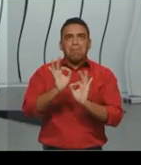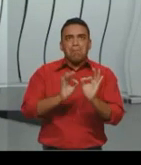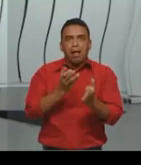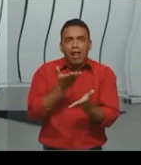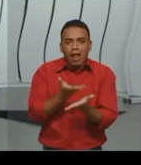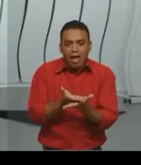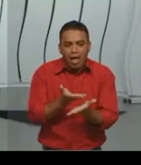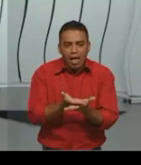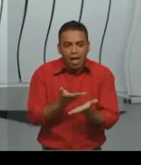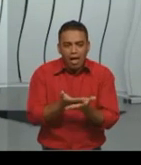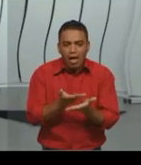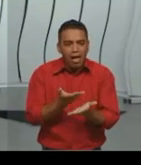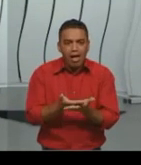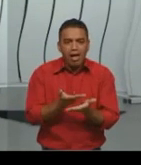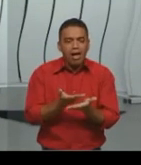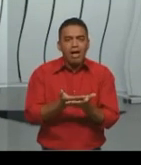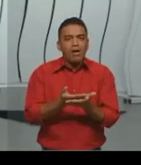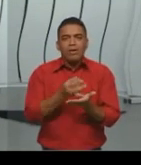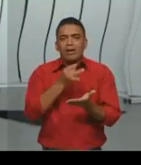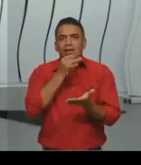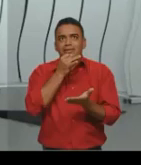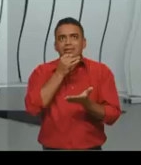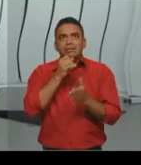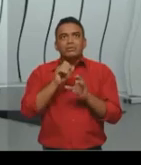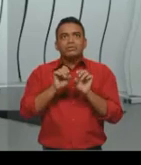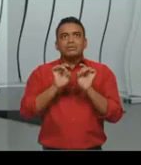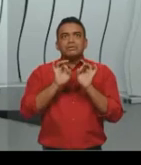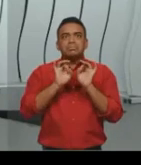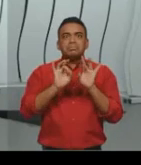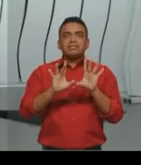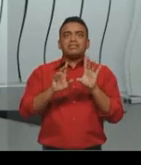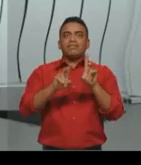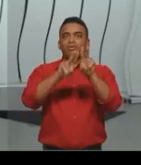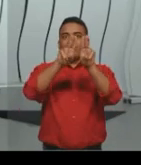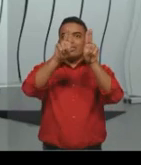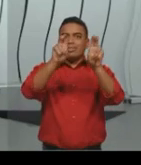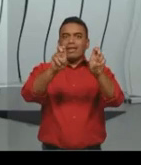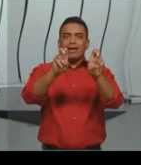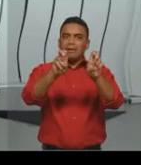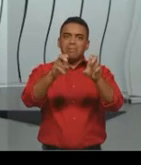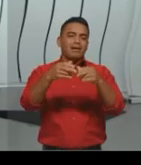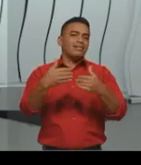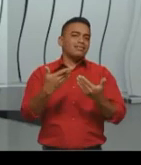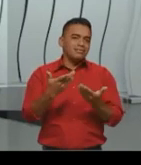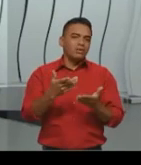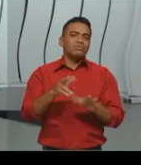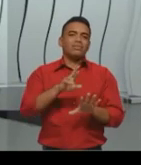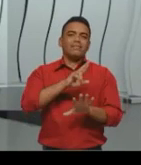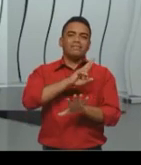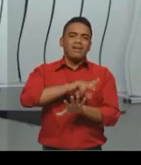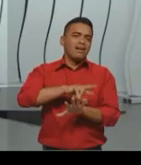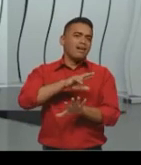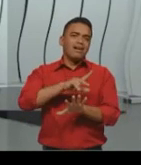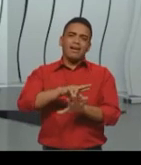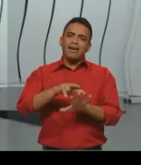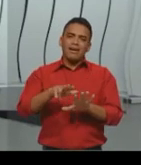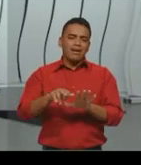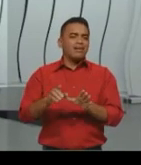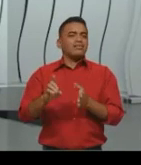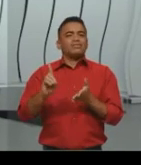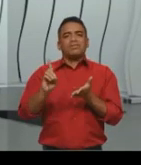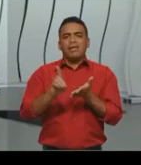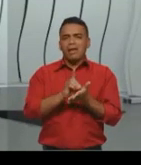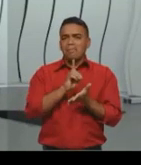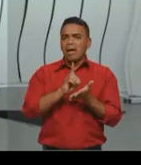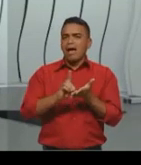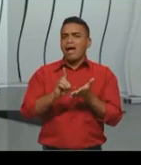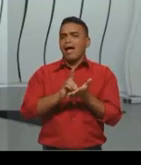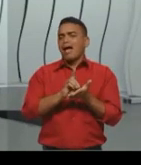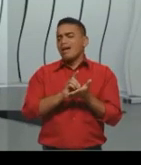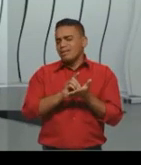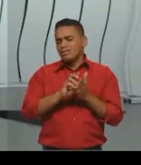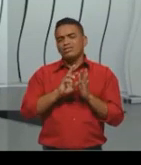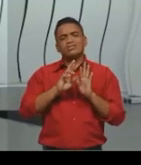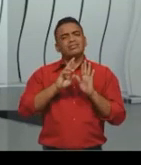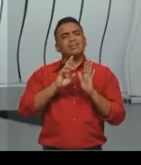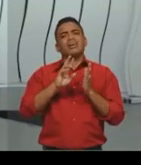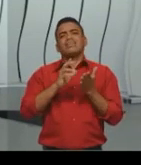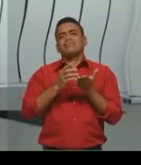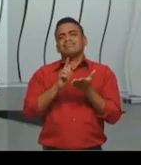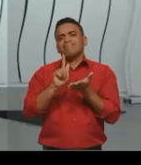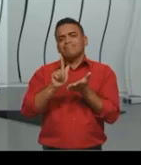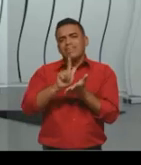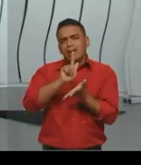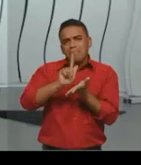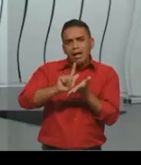porque nós não temos um tema específico, a gente tem tipo de texto, gramática, que serve para tudo. Então eu peguei estritamente